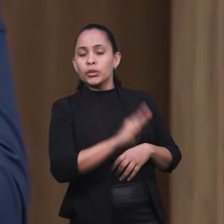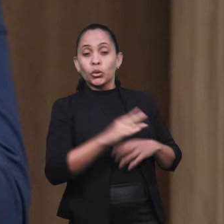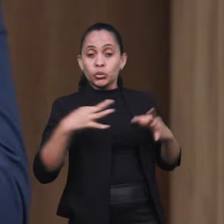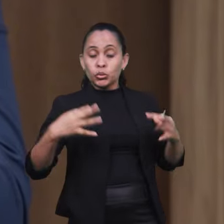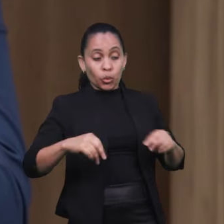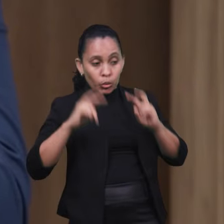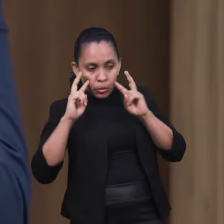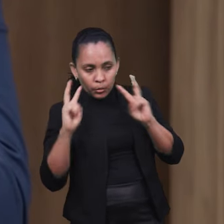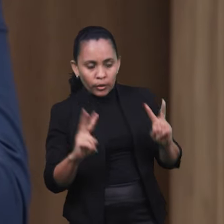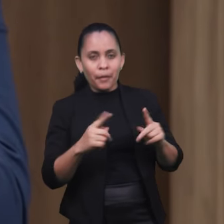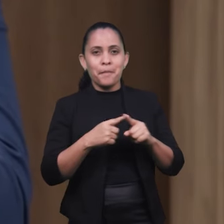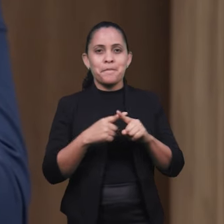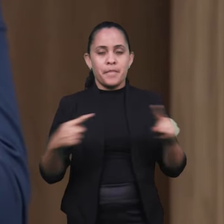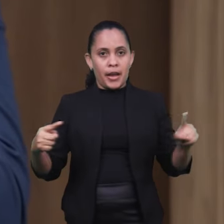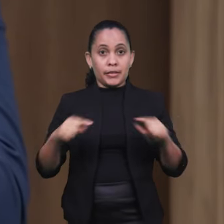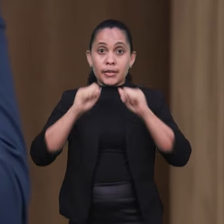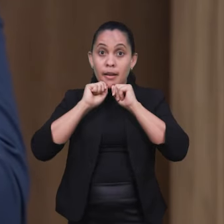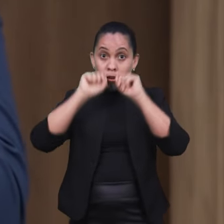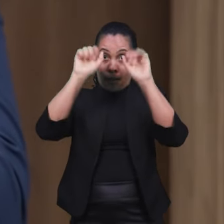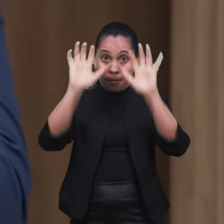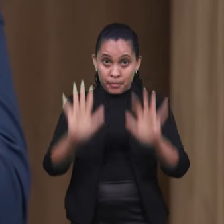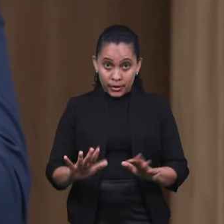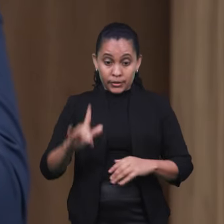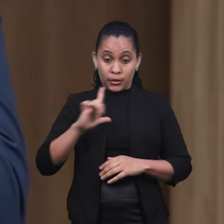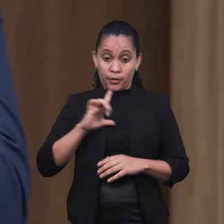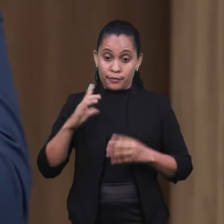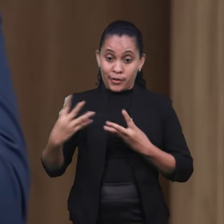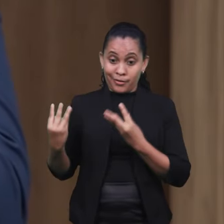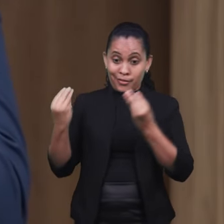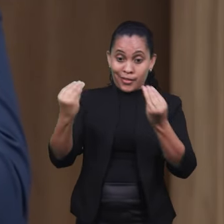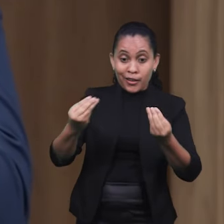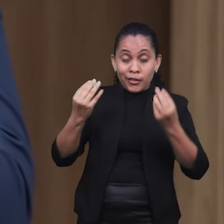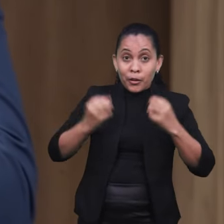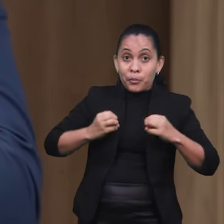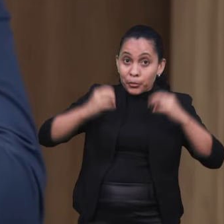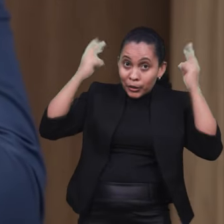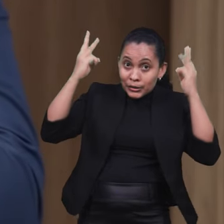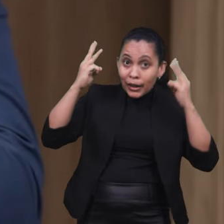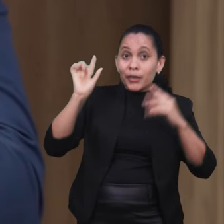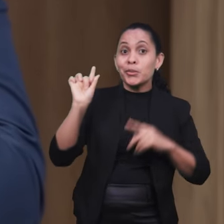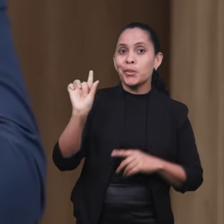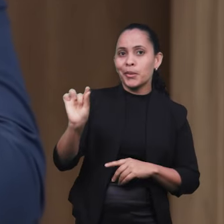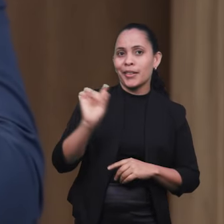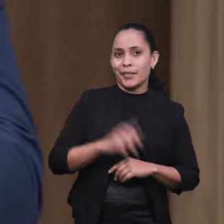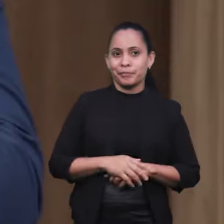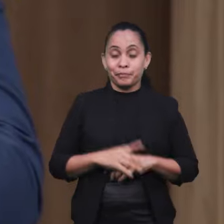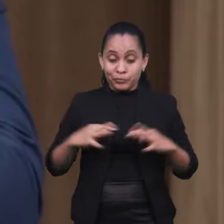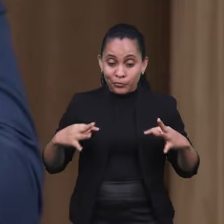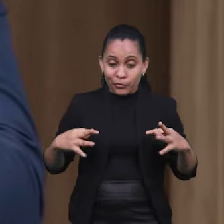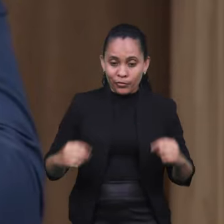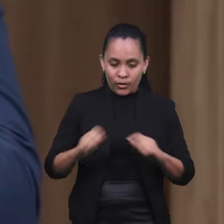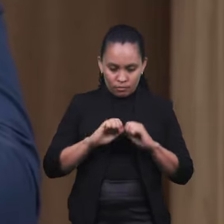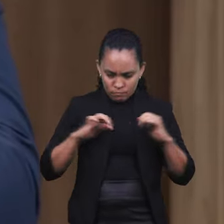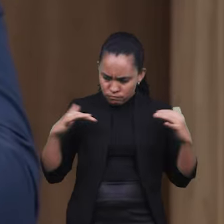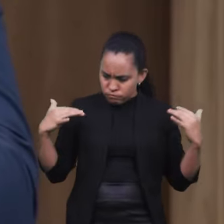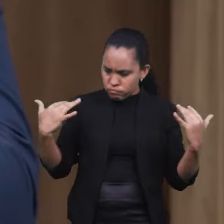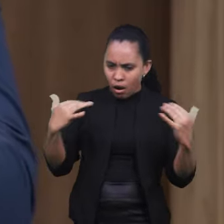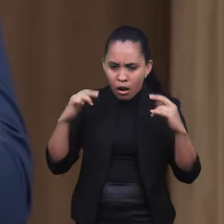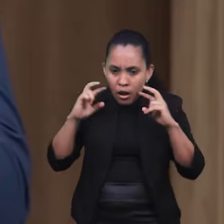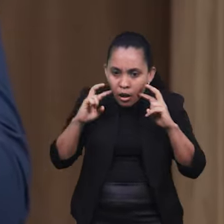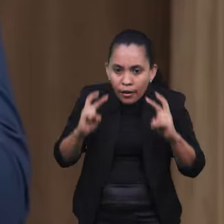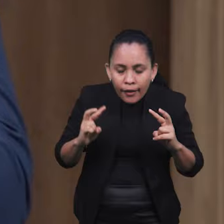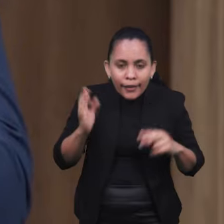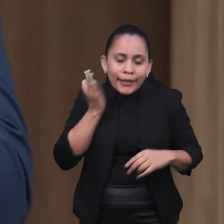algo visível. Porém, a recompensa que lhe foi dado foi algo que aqueles que estavam ali não